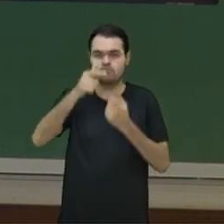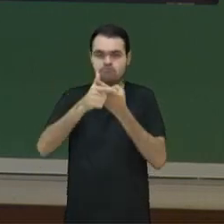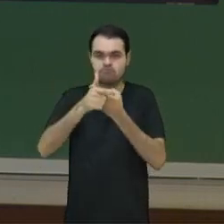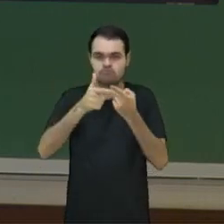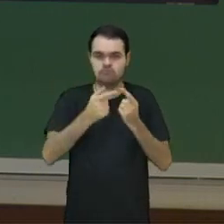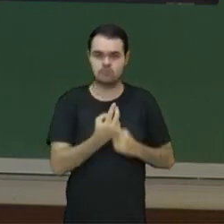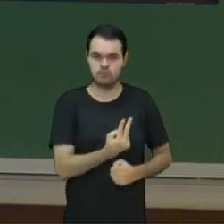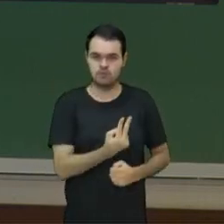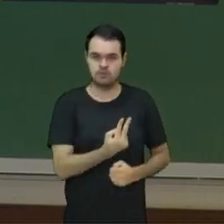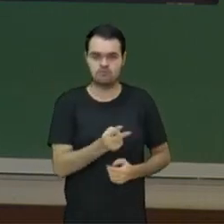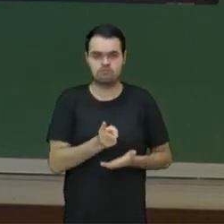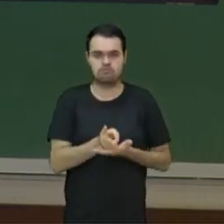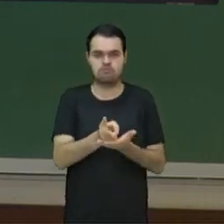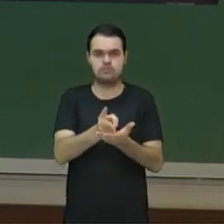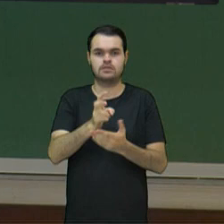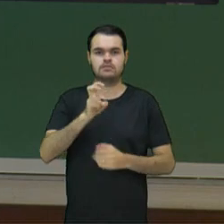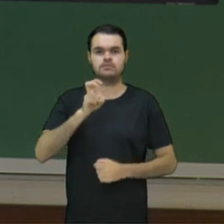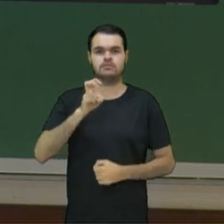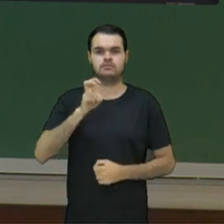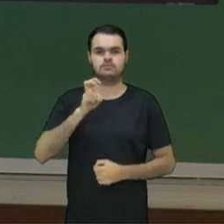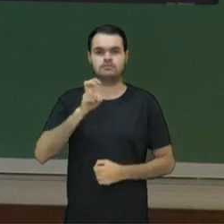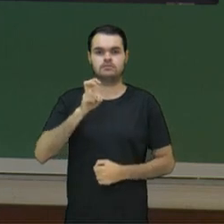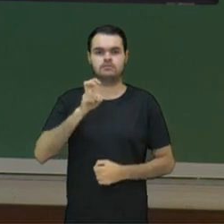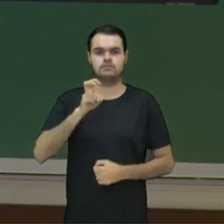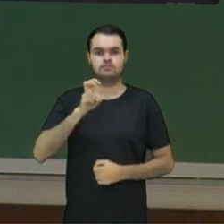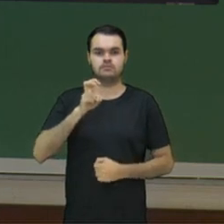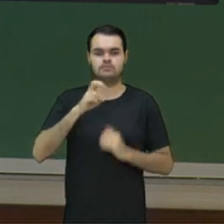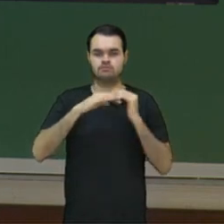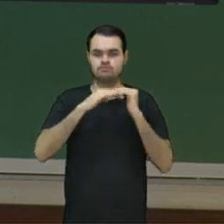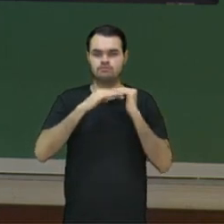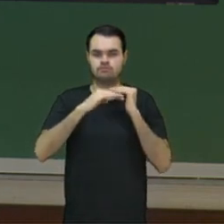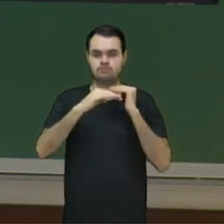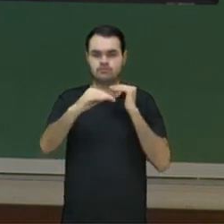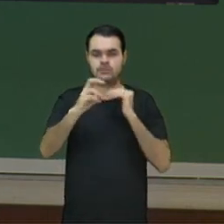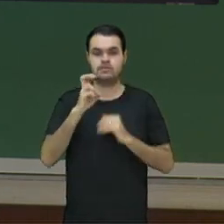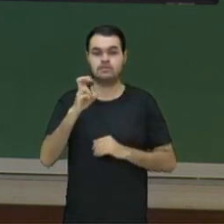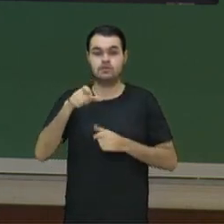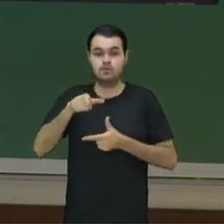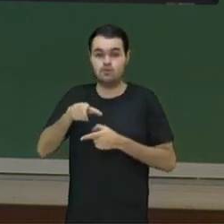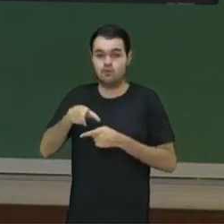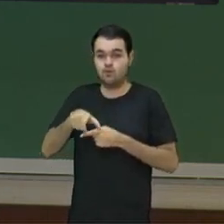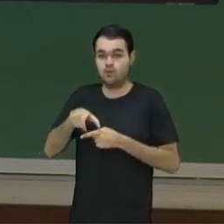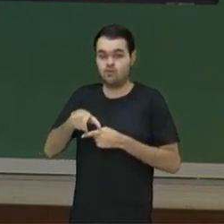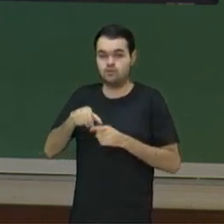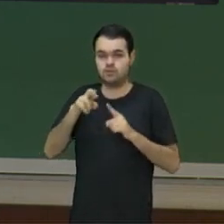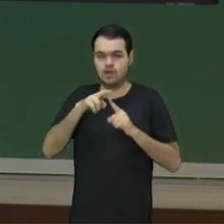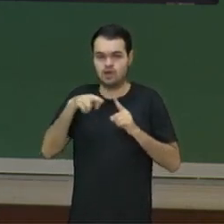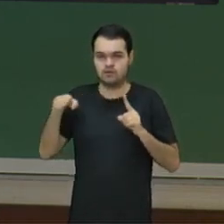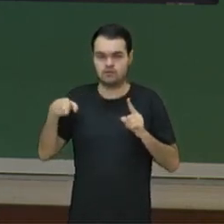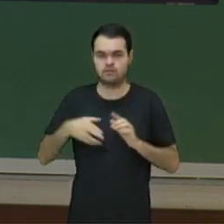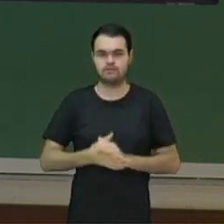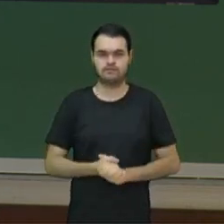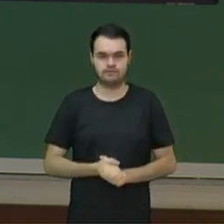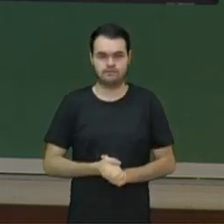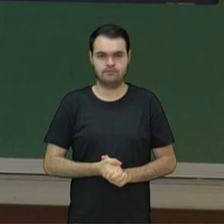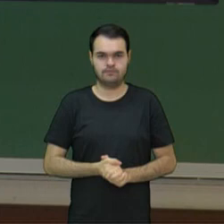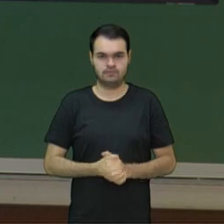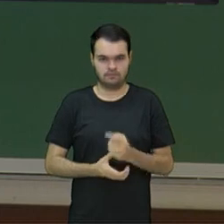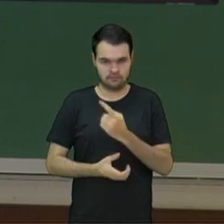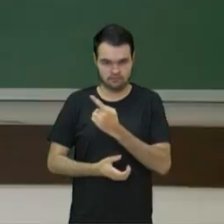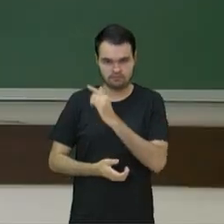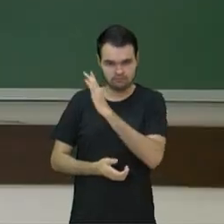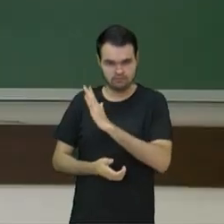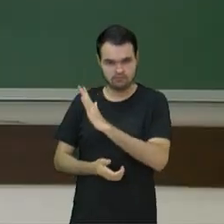vai permanecer 5, né? 5 ohms a resistência. Então, esse gráfico,